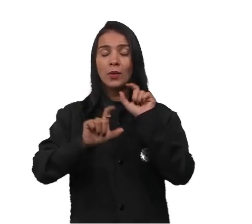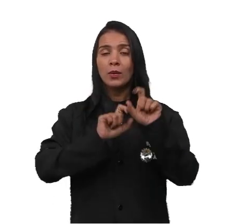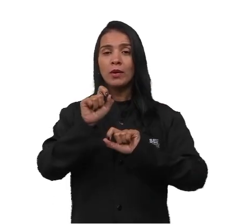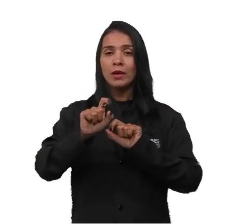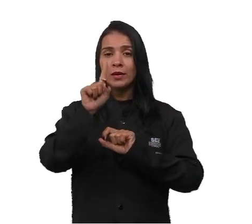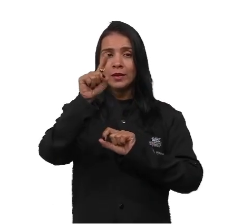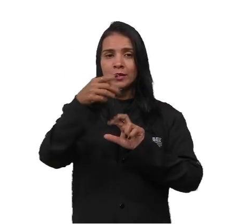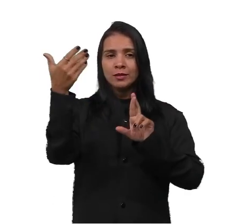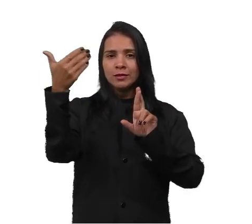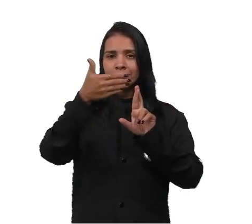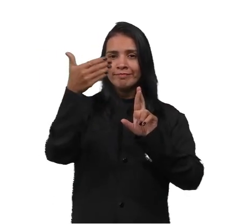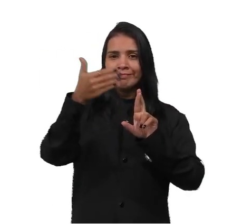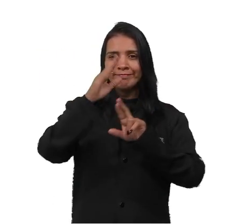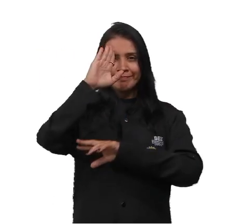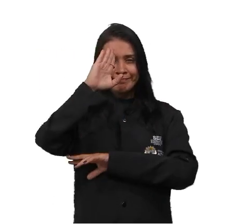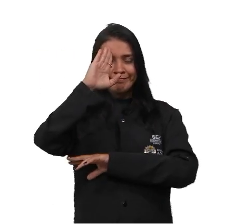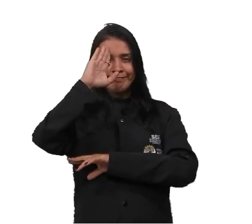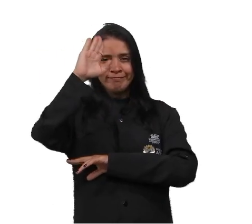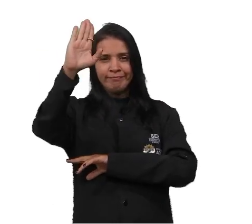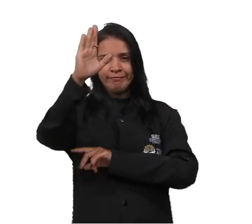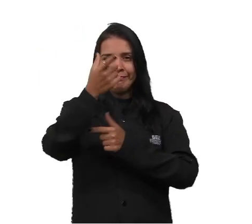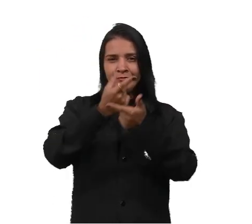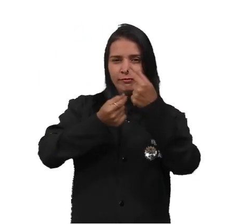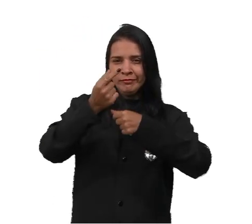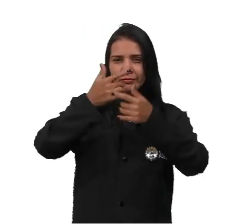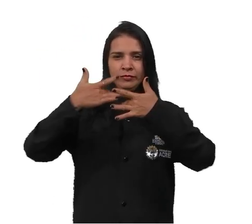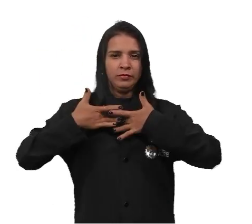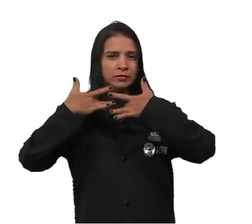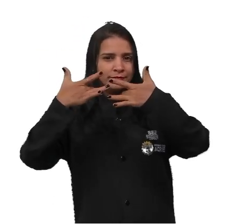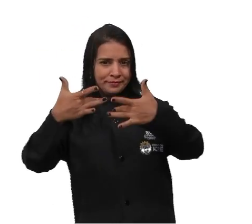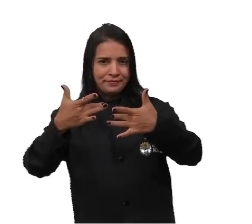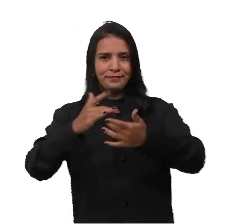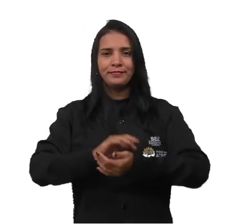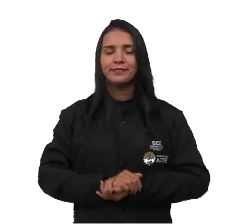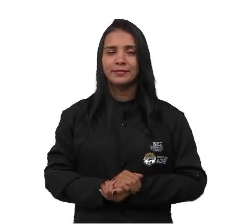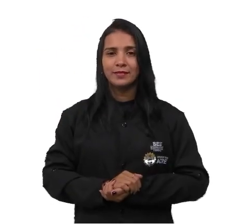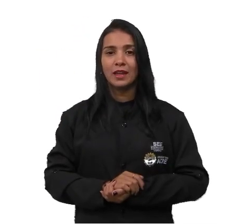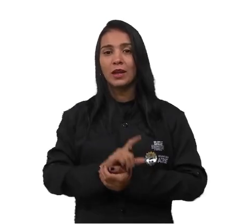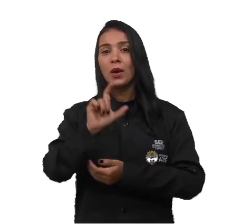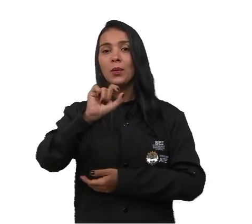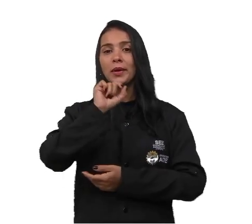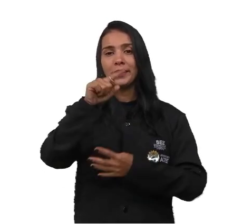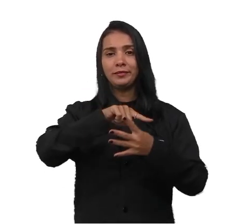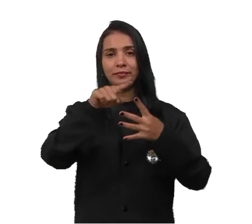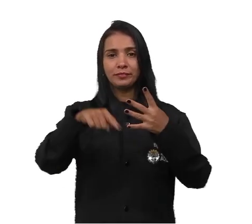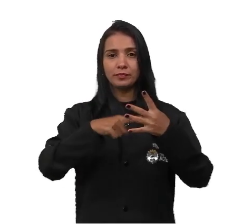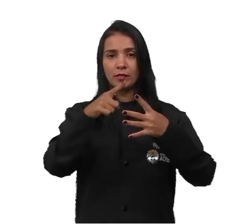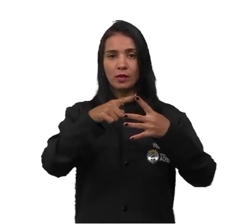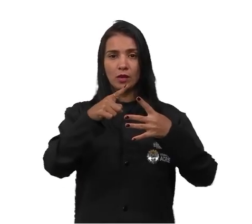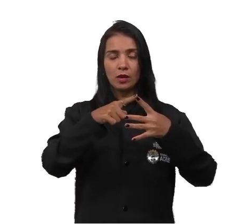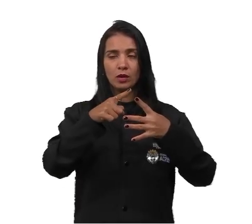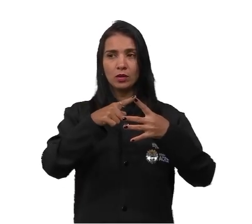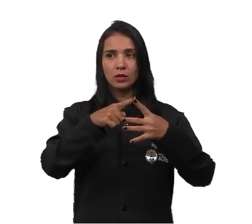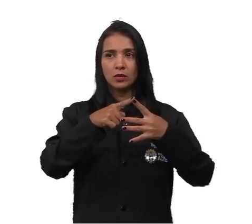refletindo os princípios da economia solidária, que são cooperação,